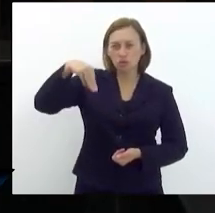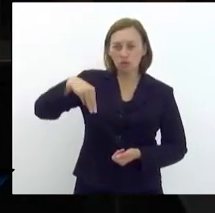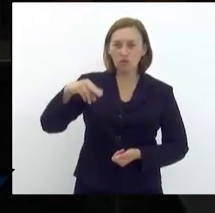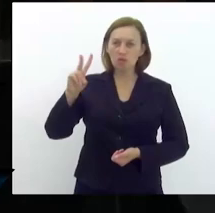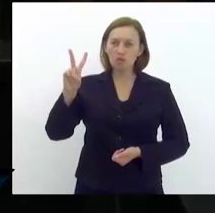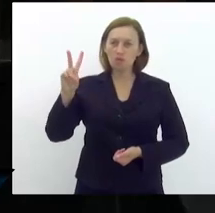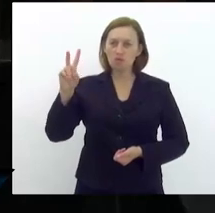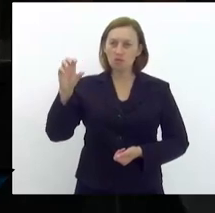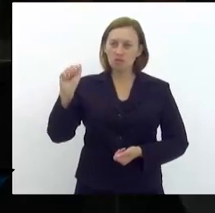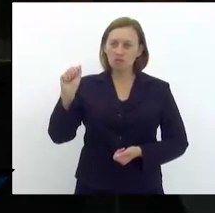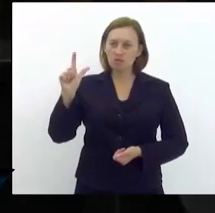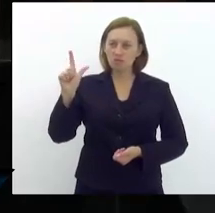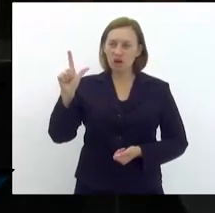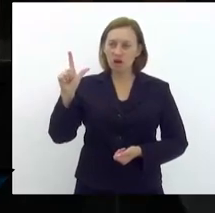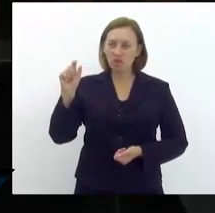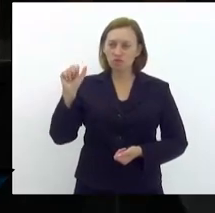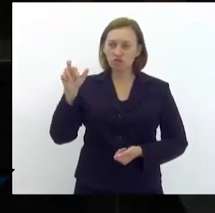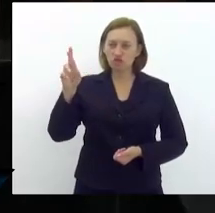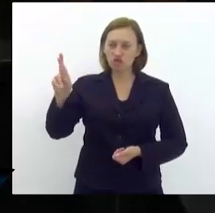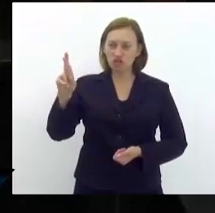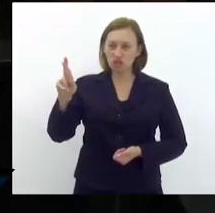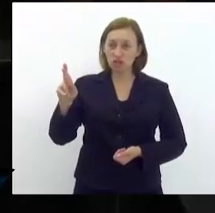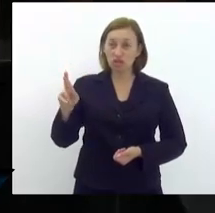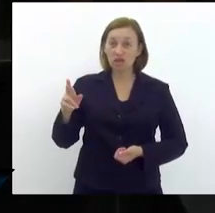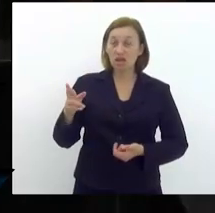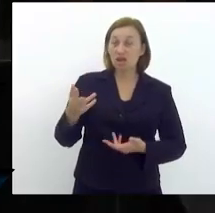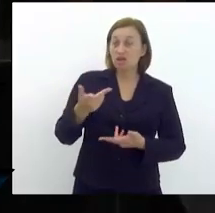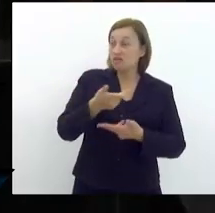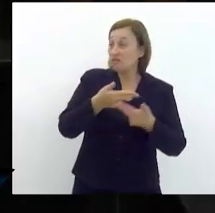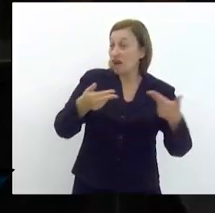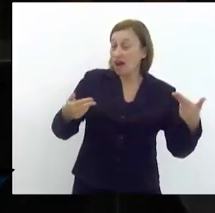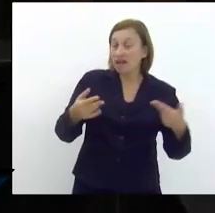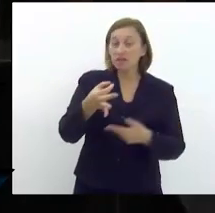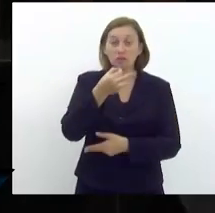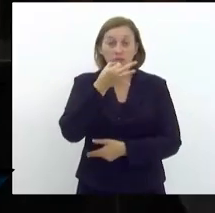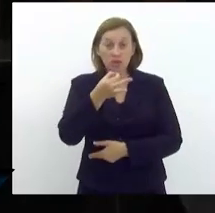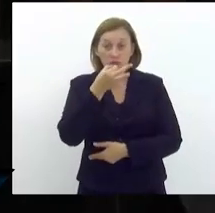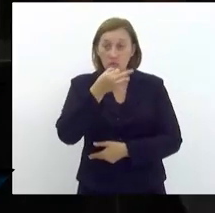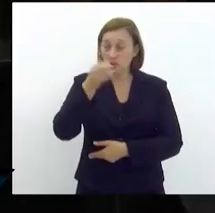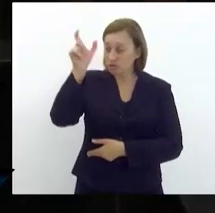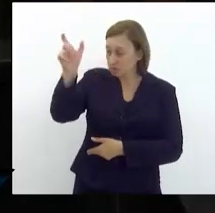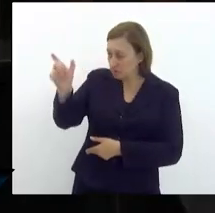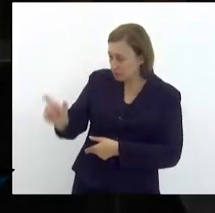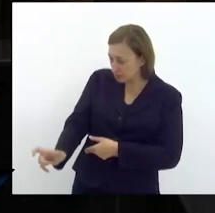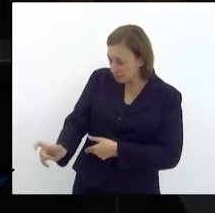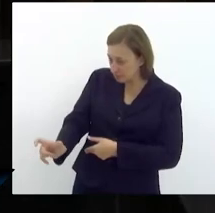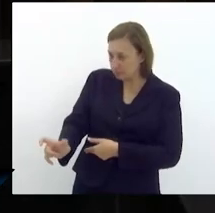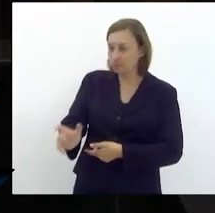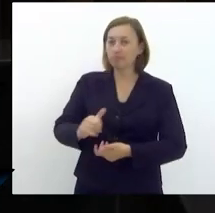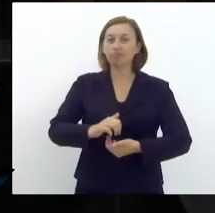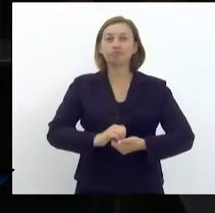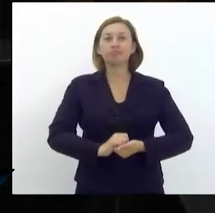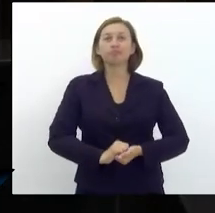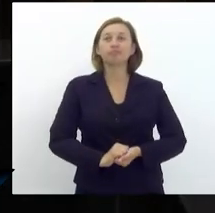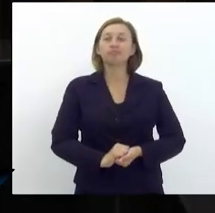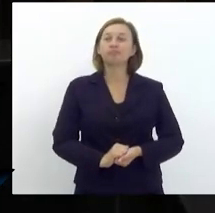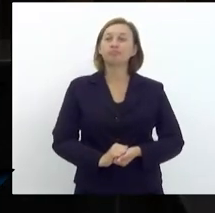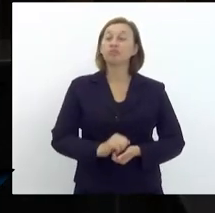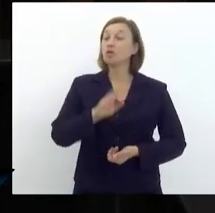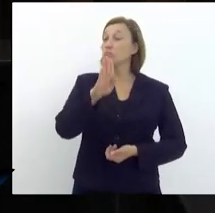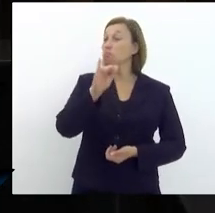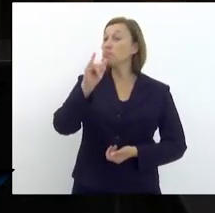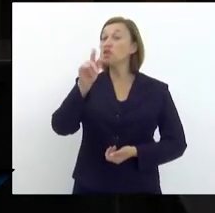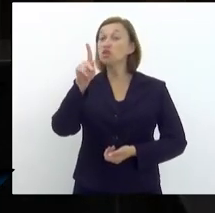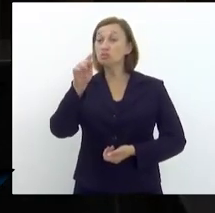toda a sorte de estigmações a respeito de um